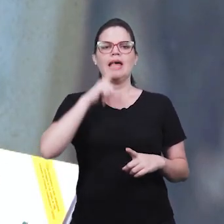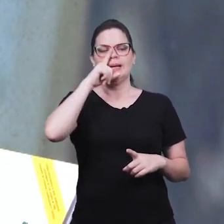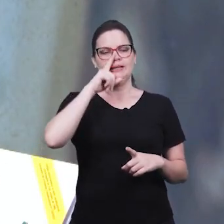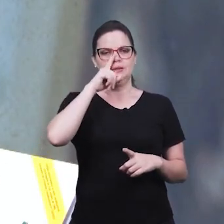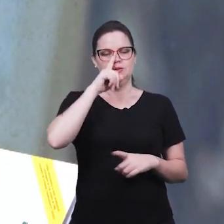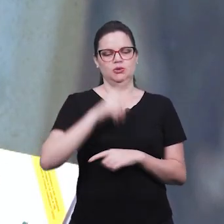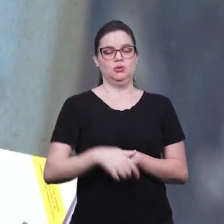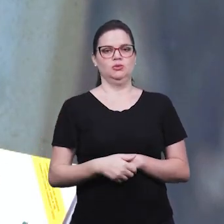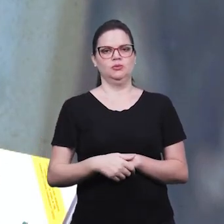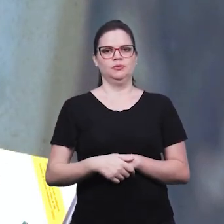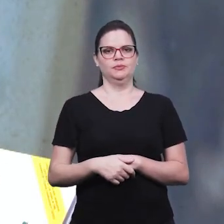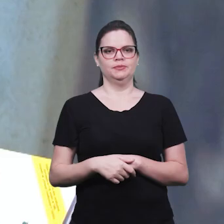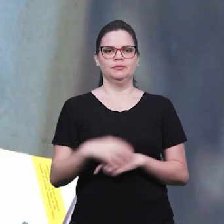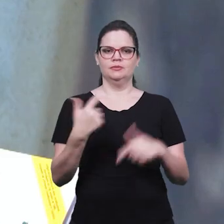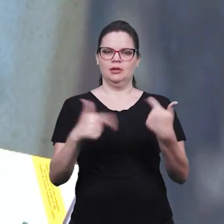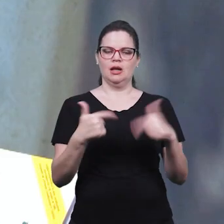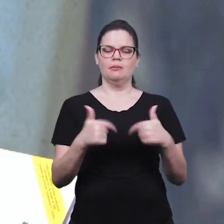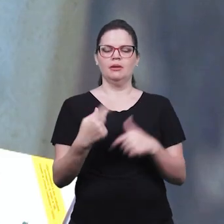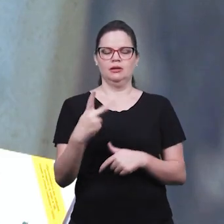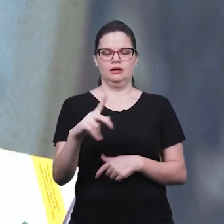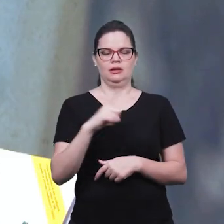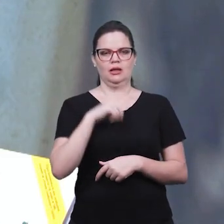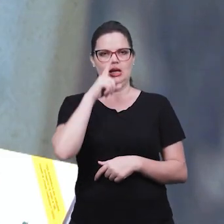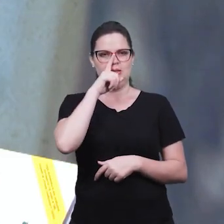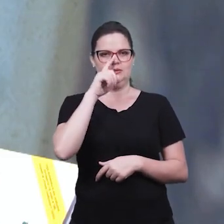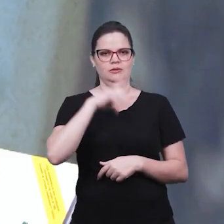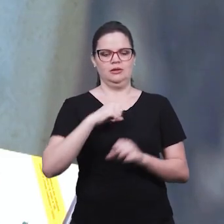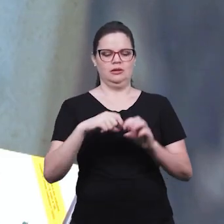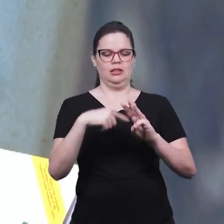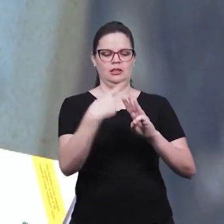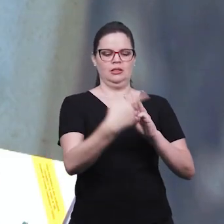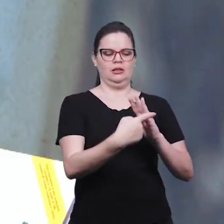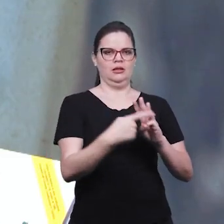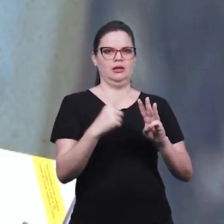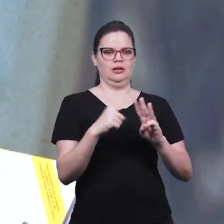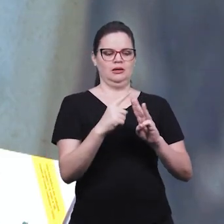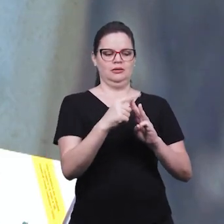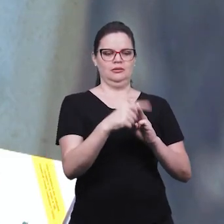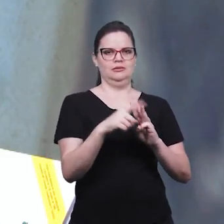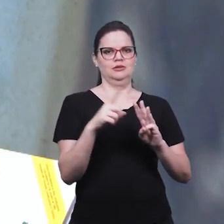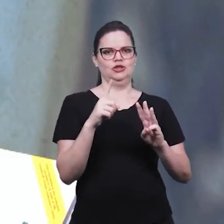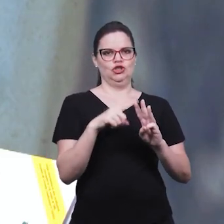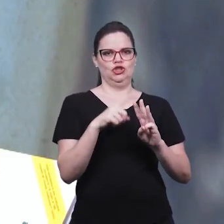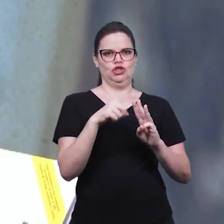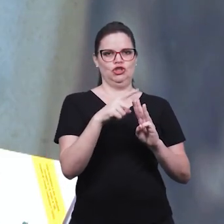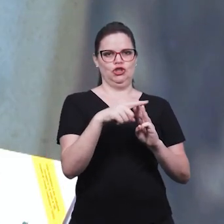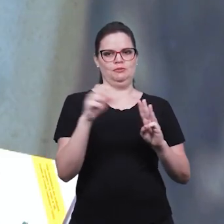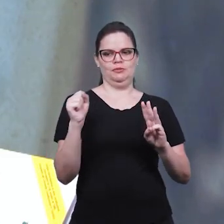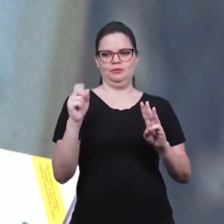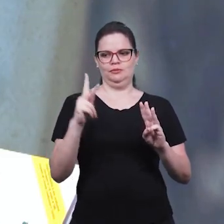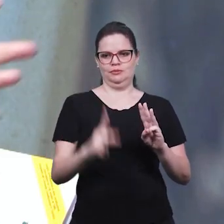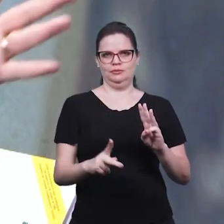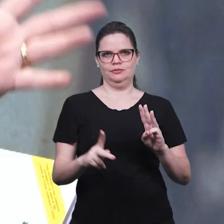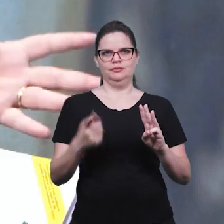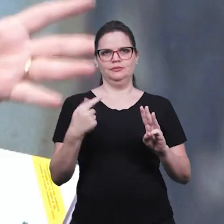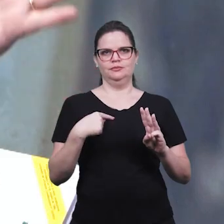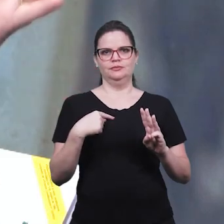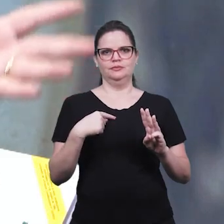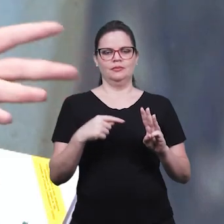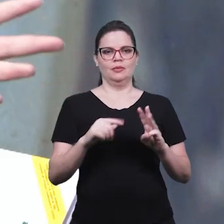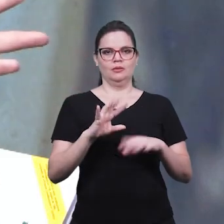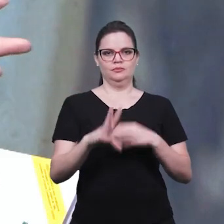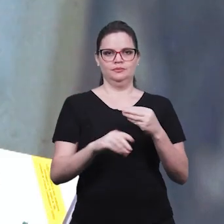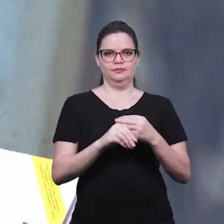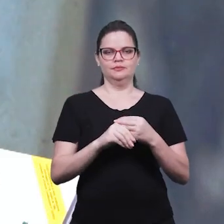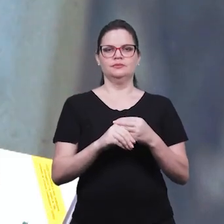agentes nocivos. Então, tem 3 tipos de aposentadoria. Então, na regra lá